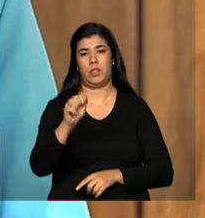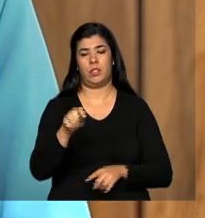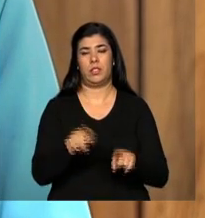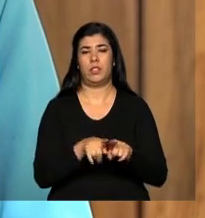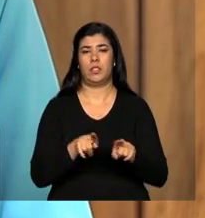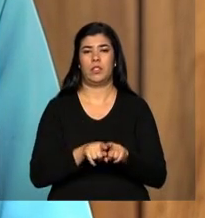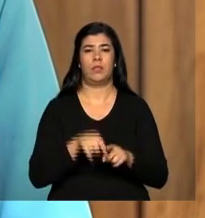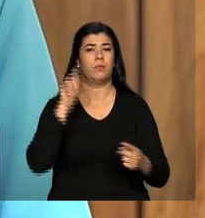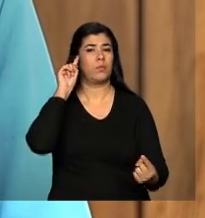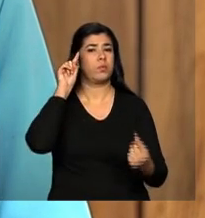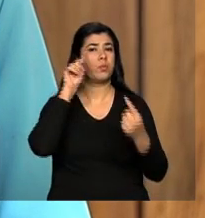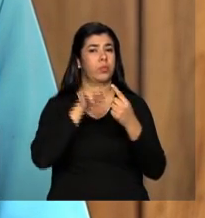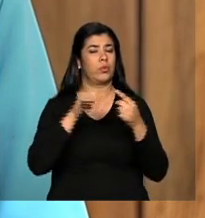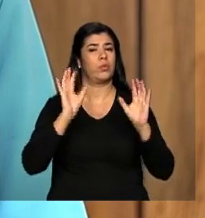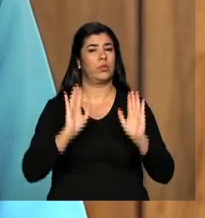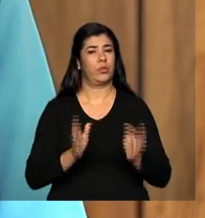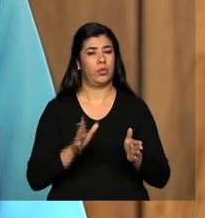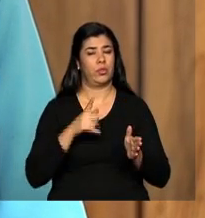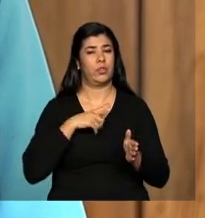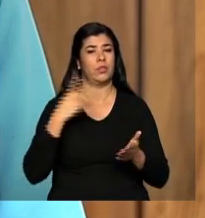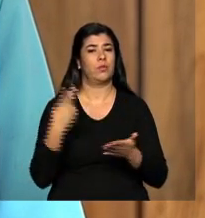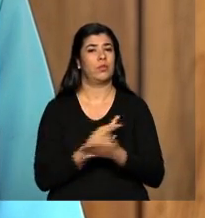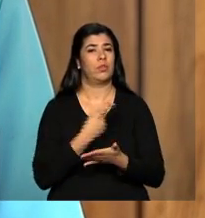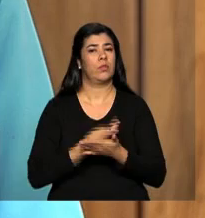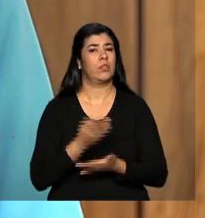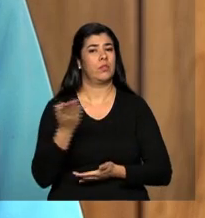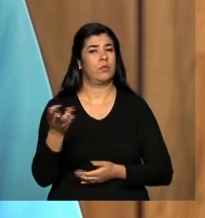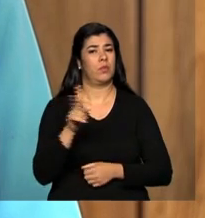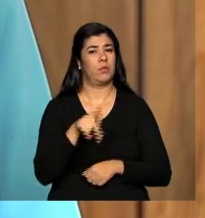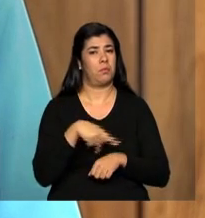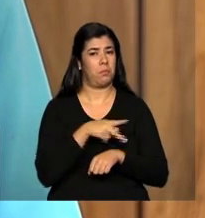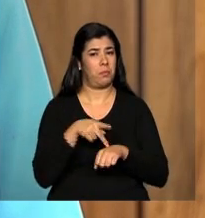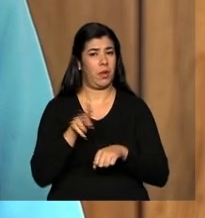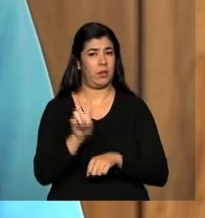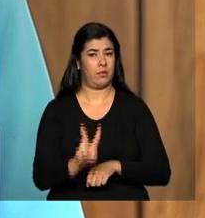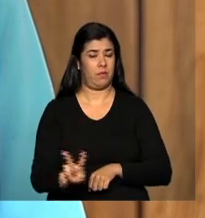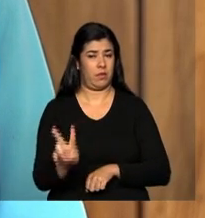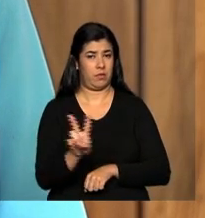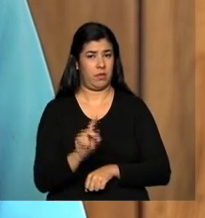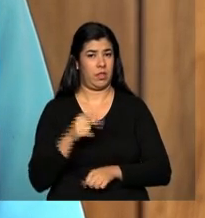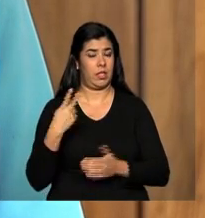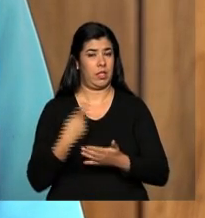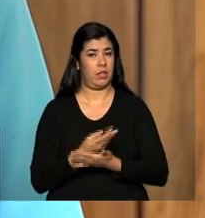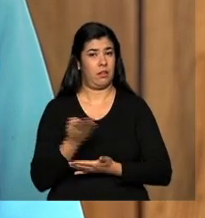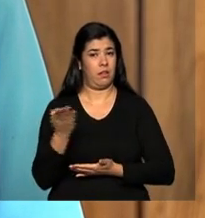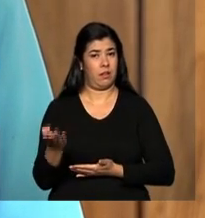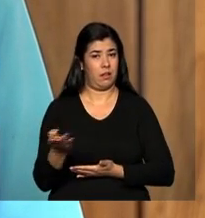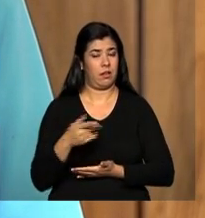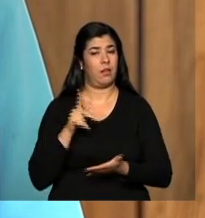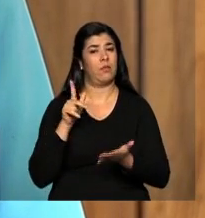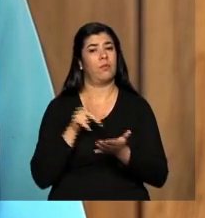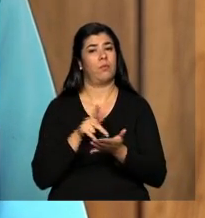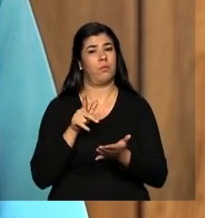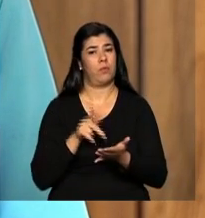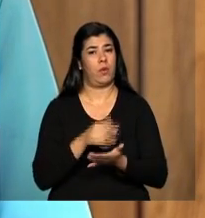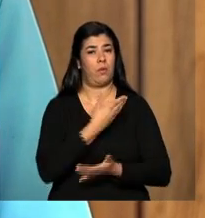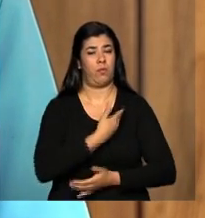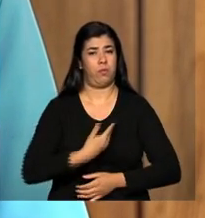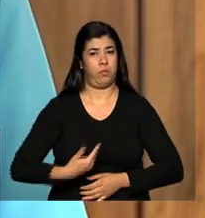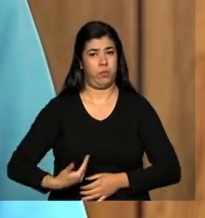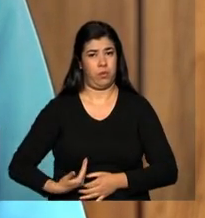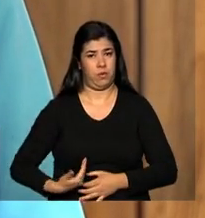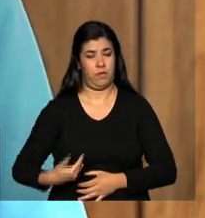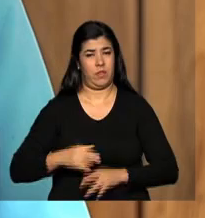Coincidimos na preocupação com a situação da Venezuela e na avaliação de que seu legítimo governo e as diferentes